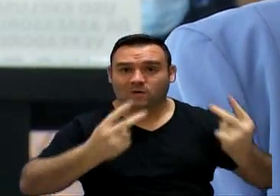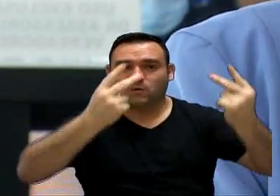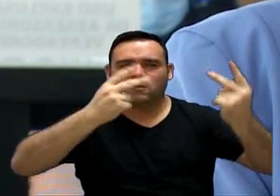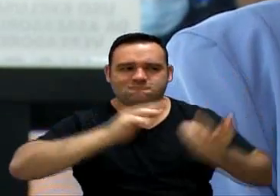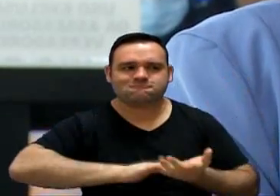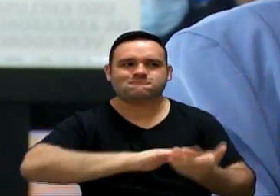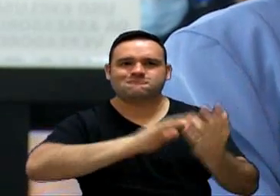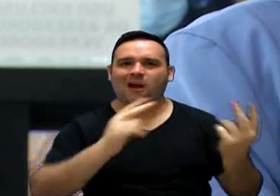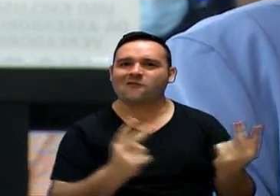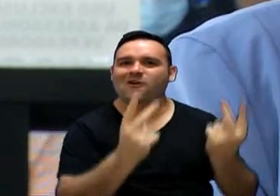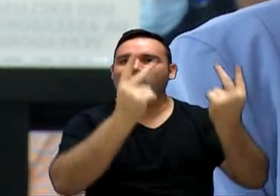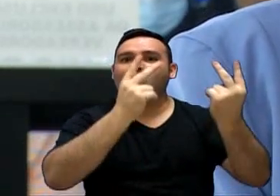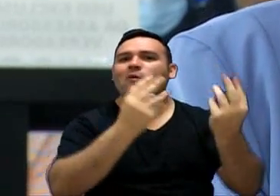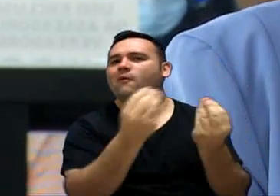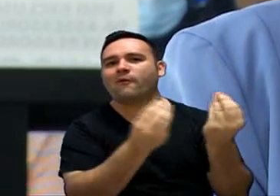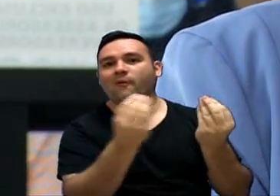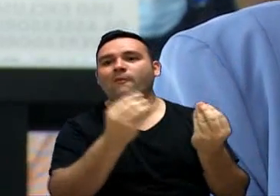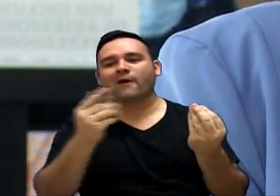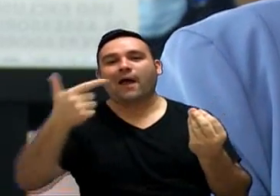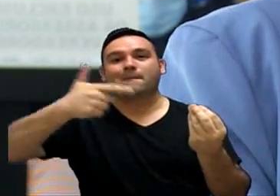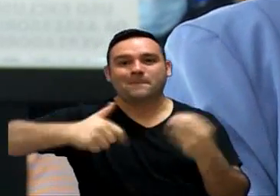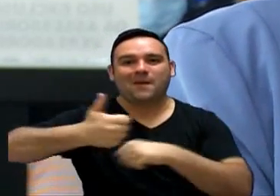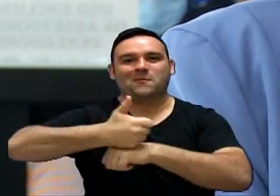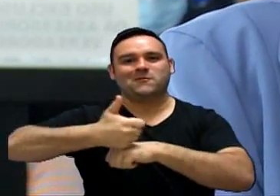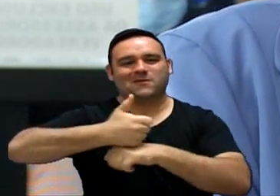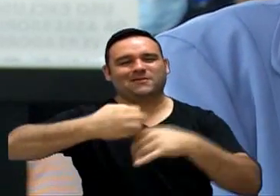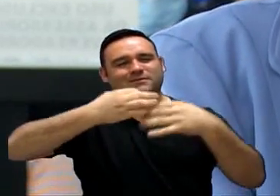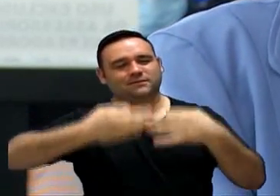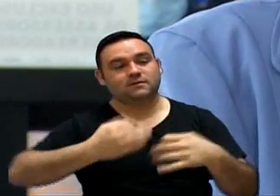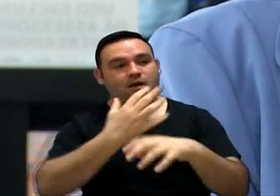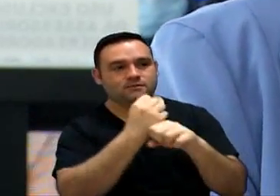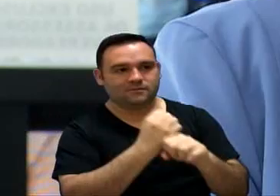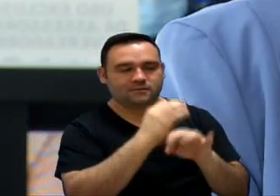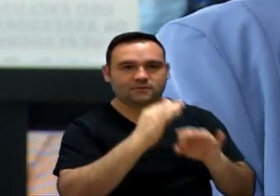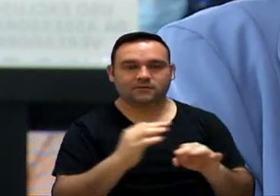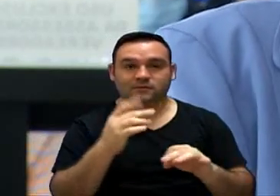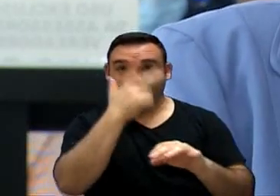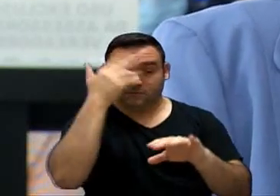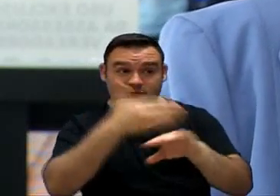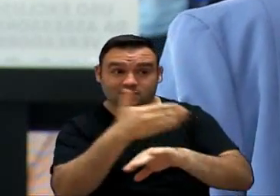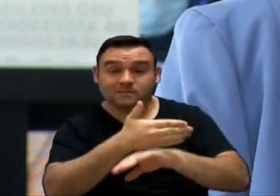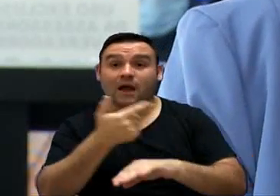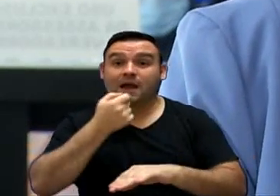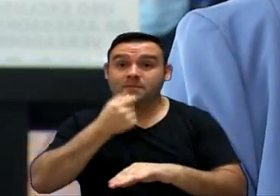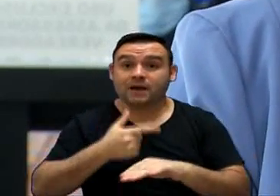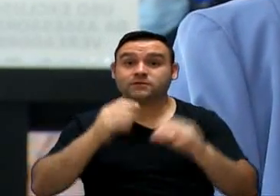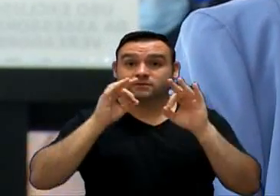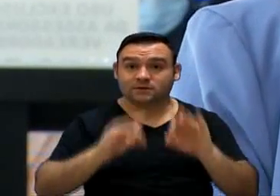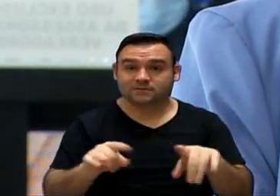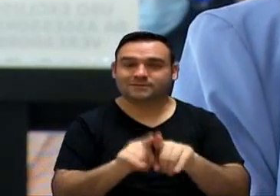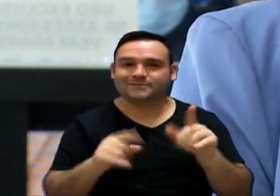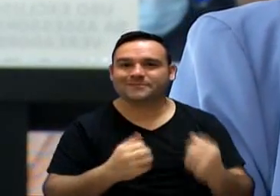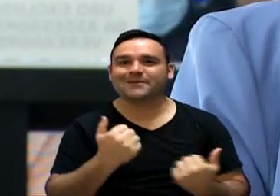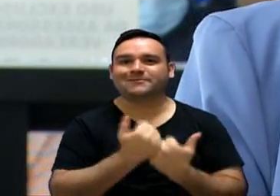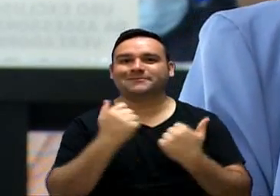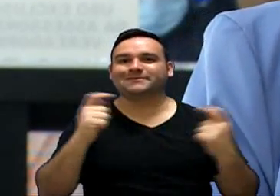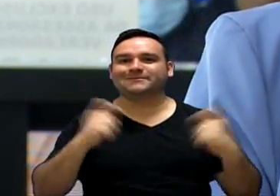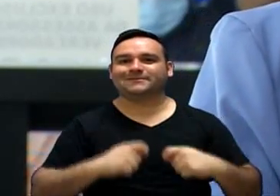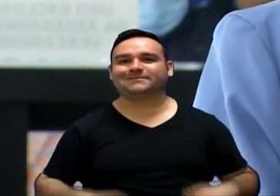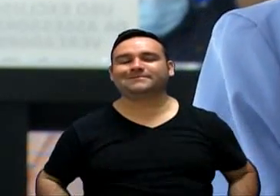e valorizado com profissionais em números adequados, com medicamentos adequados para que possa dar o suporte.